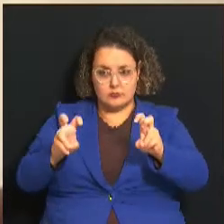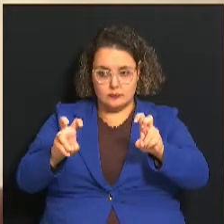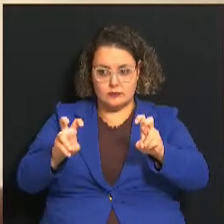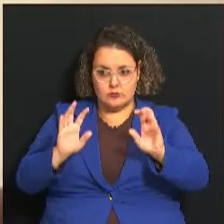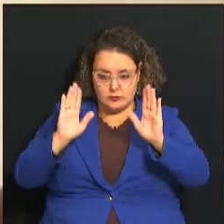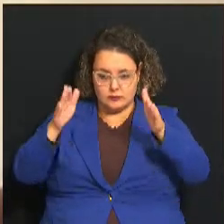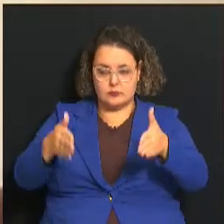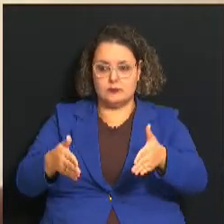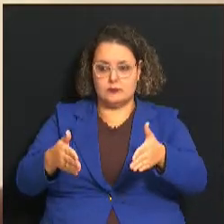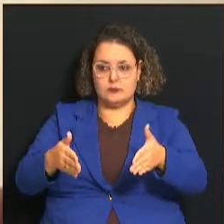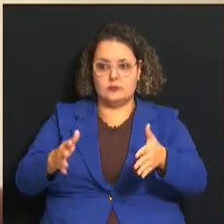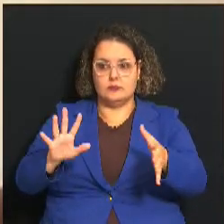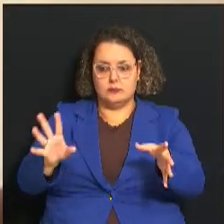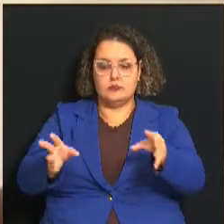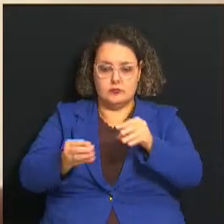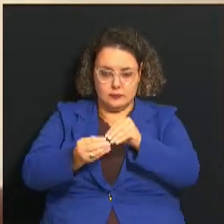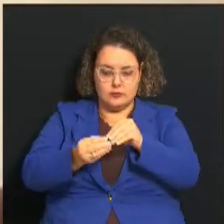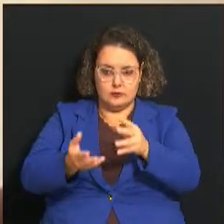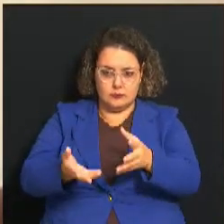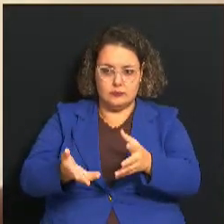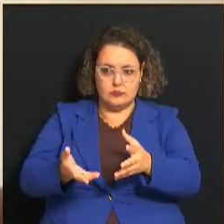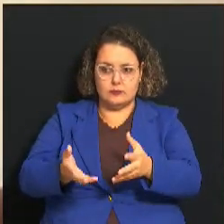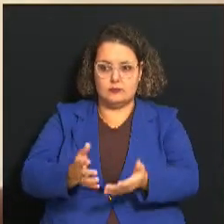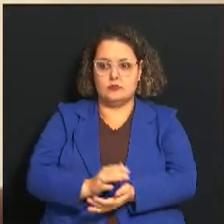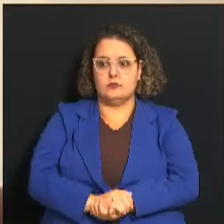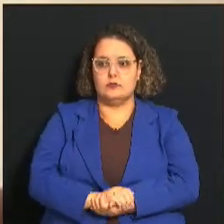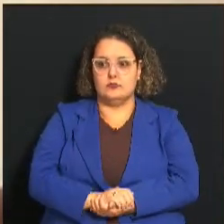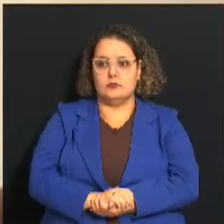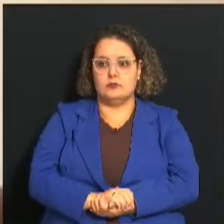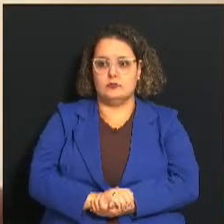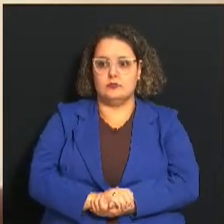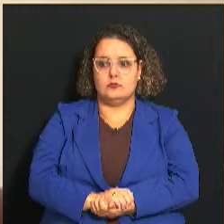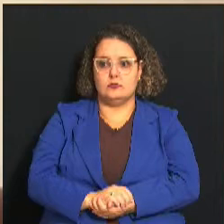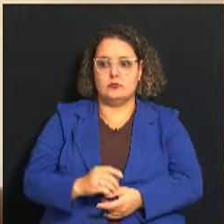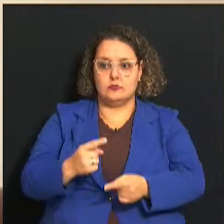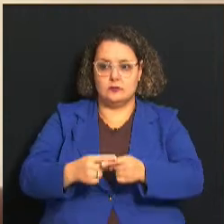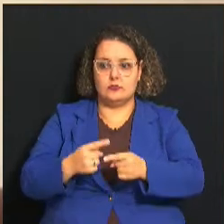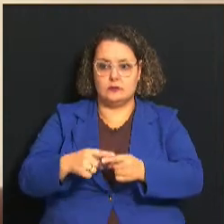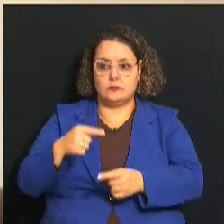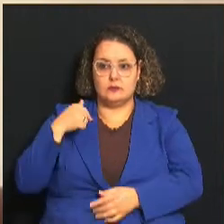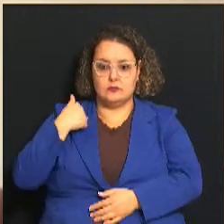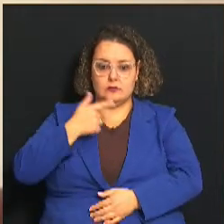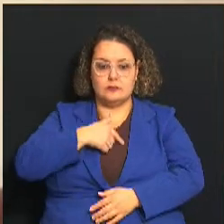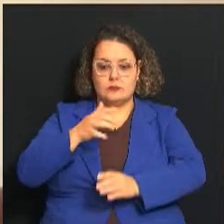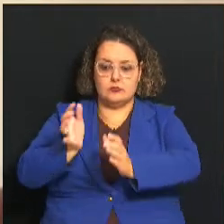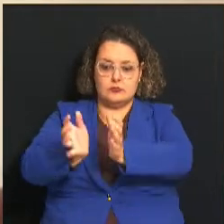exemplificando aqui, porque assim, as nossas comissões,